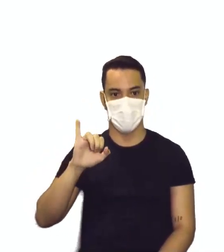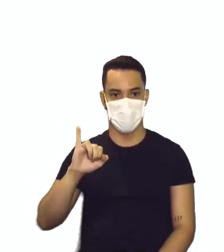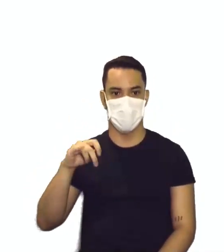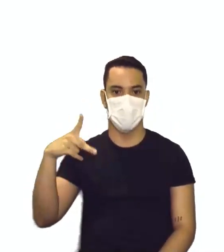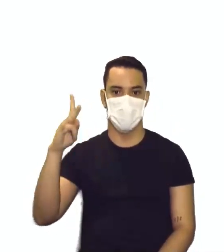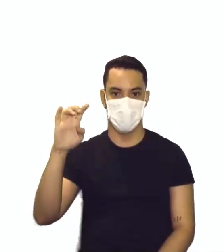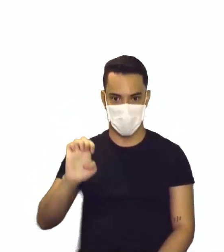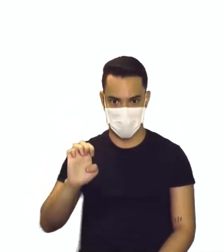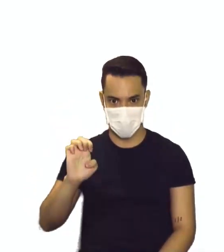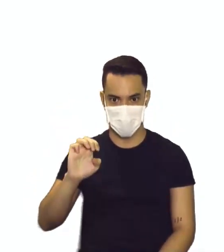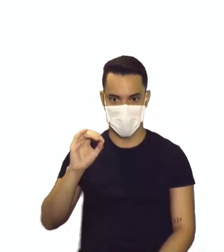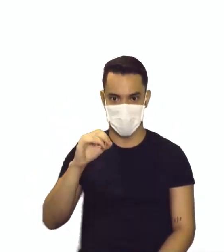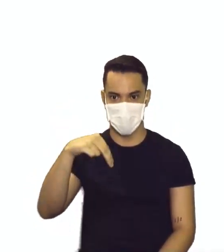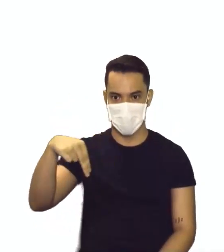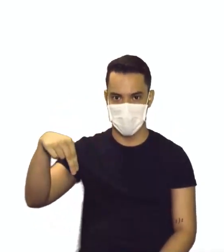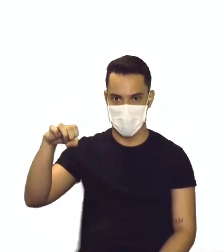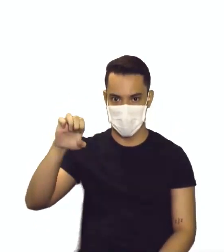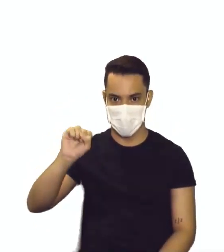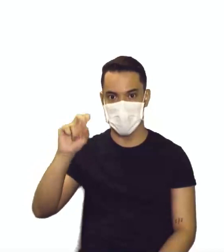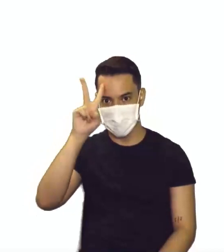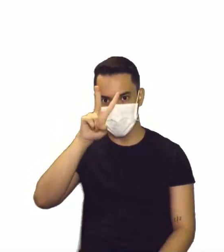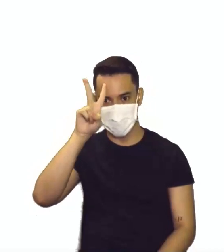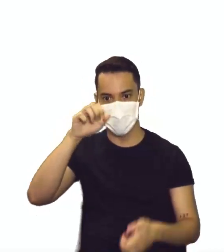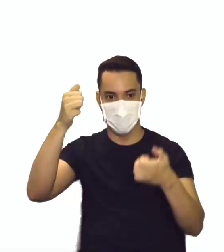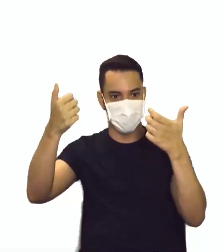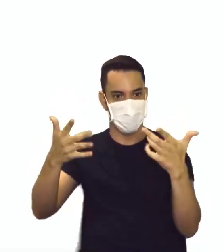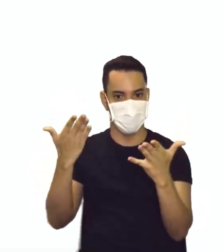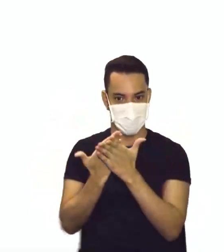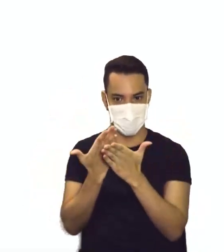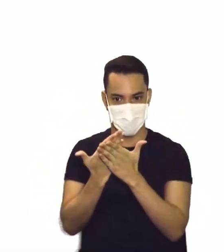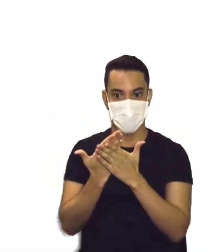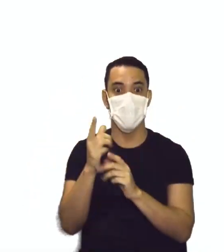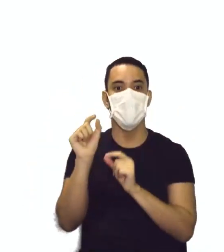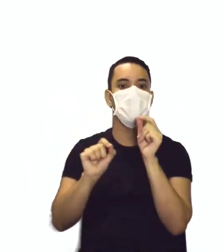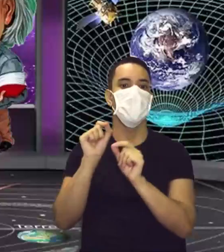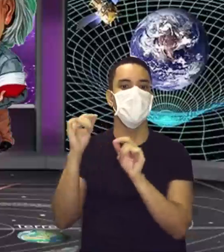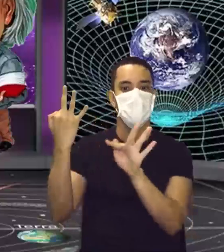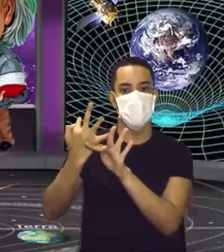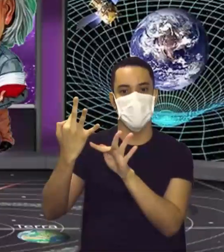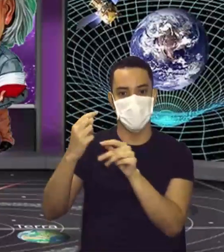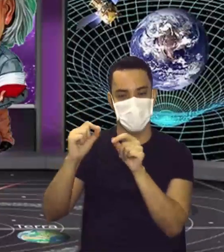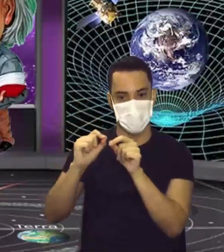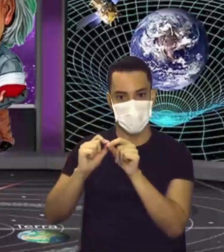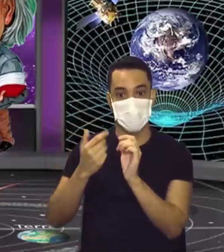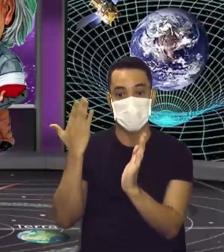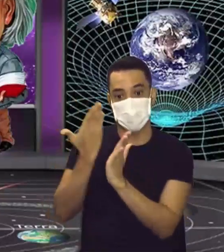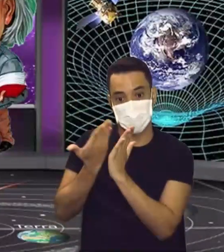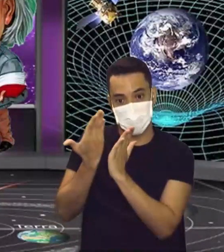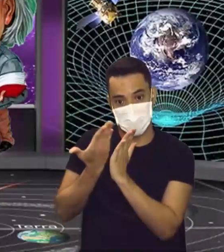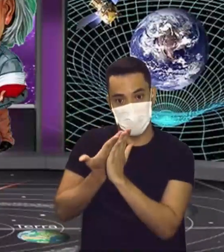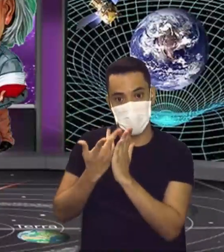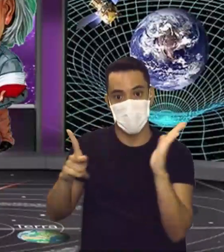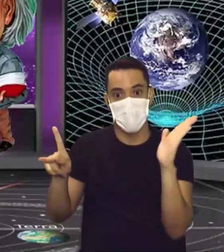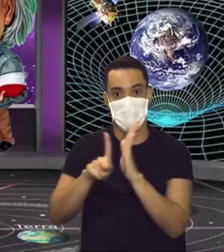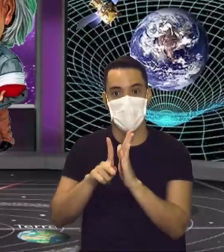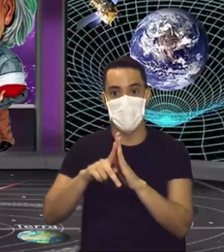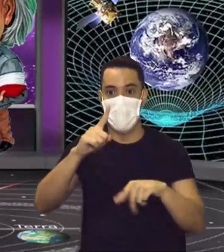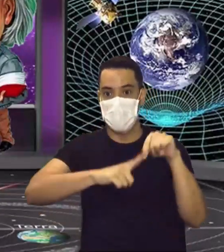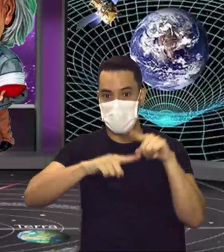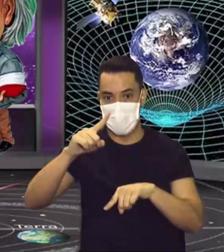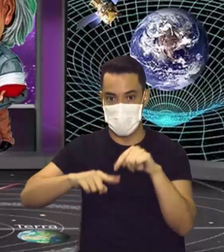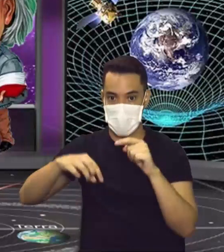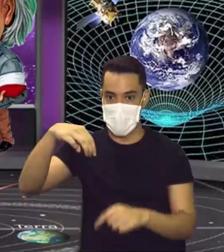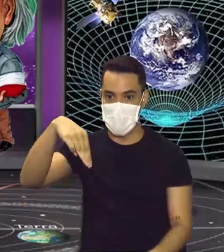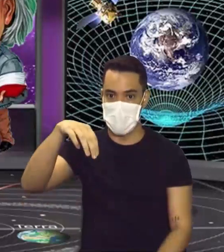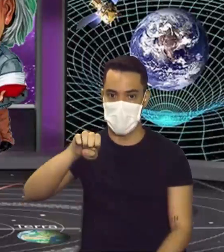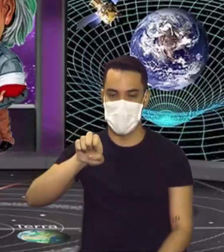Ons. Lembra que nós falamos dele, pessoal? O que ele fez lá? Ele fez o estudo do mercúrio, vocês lembram? Ele